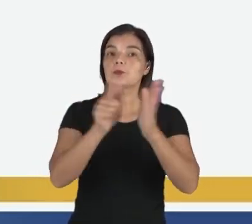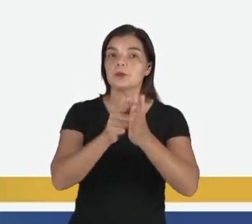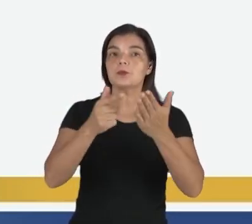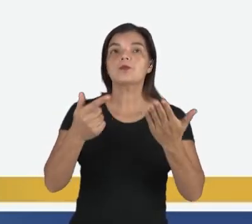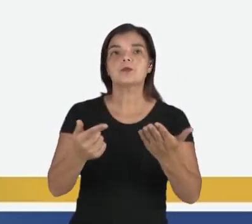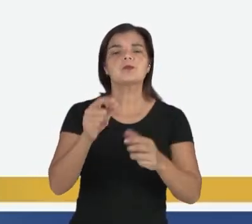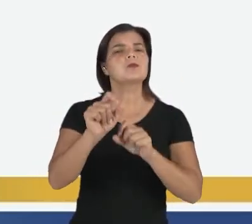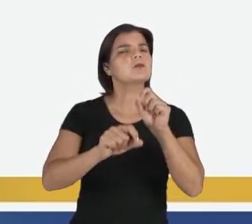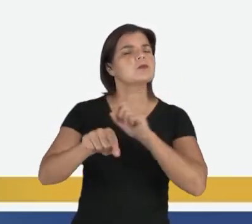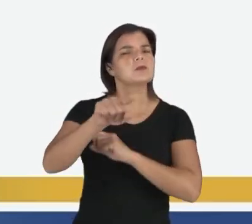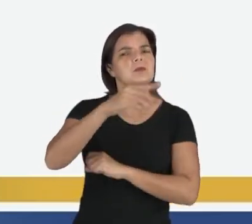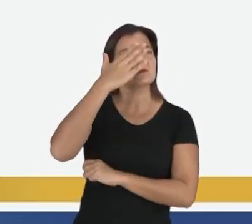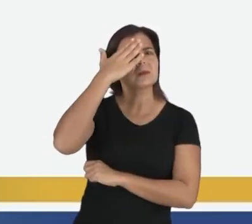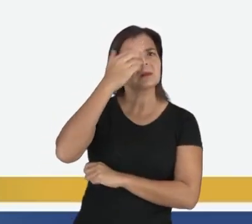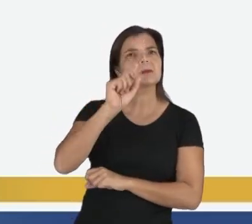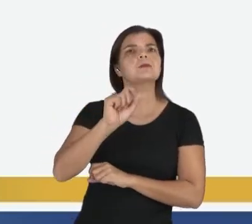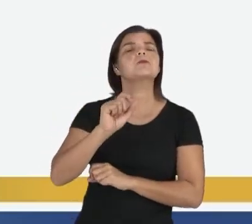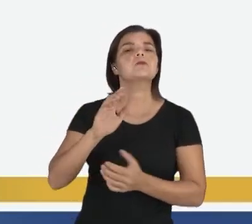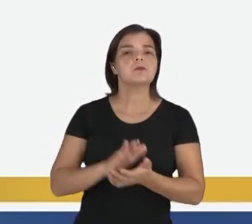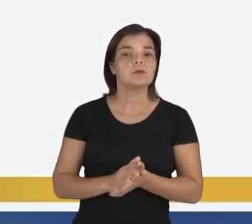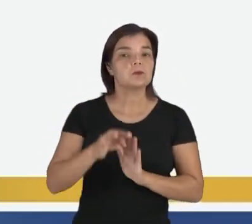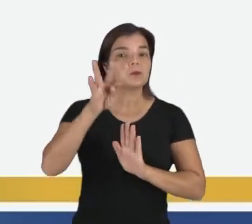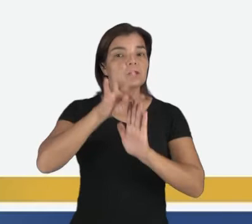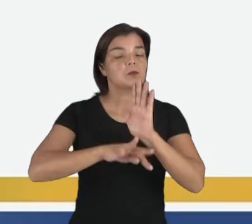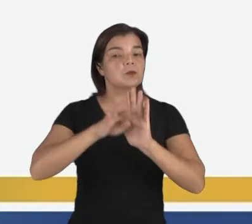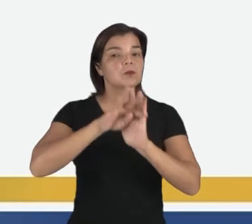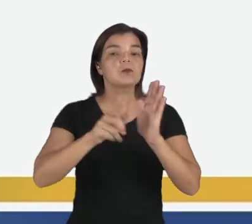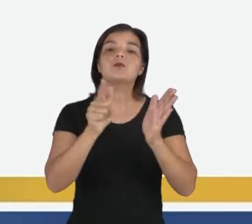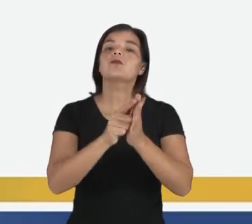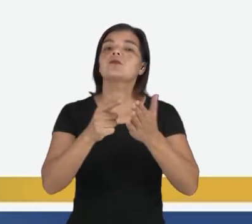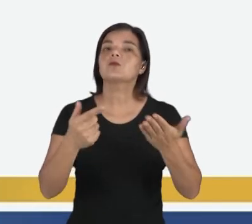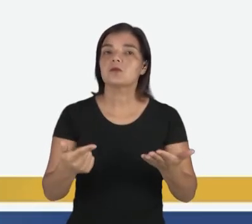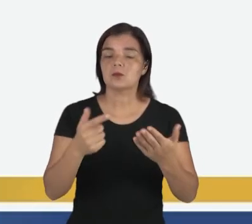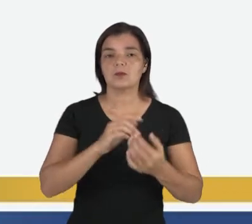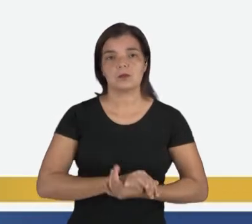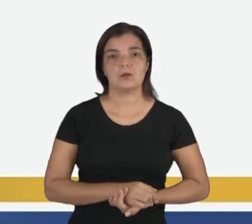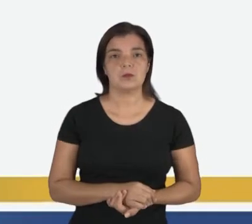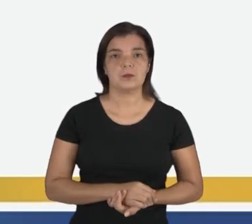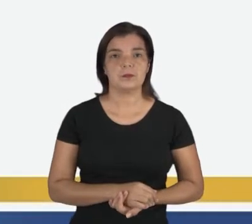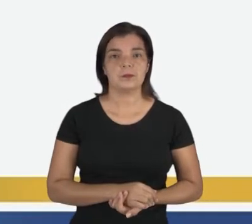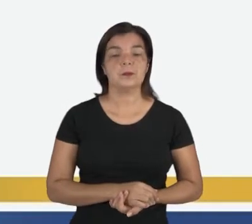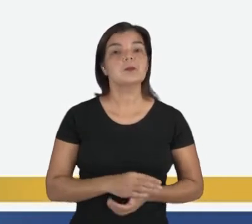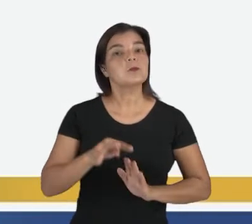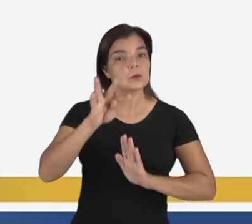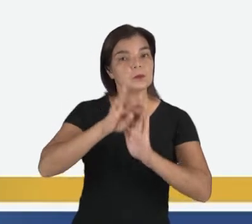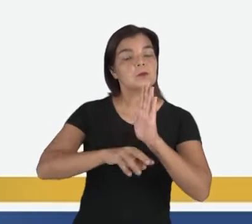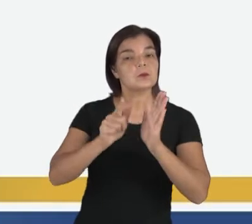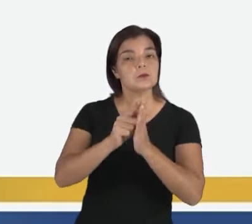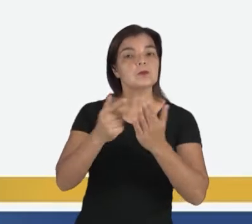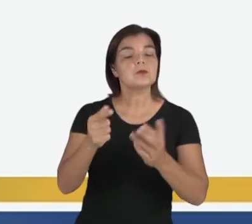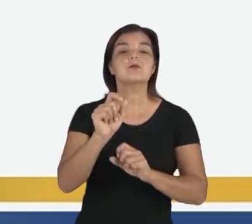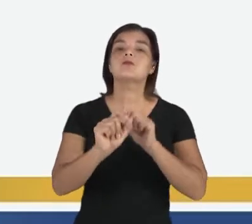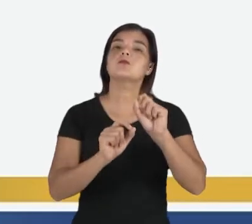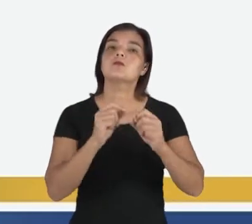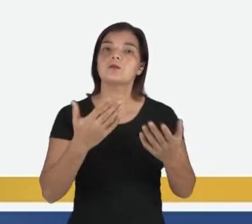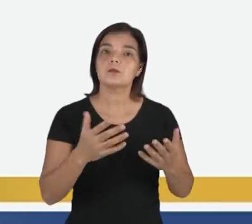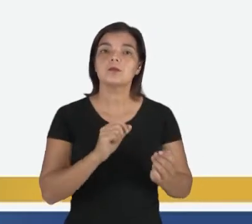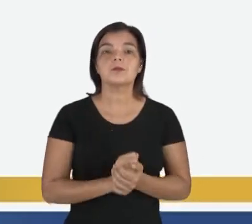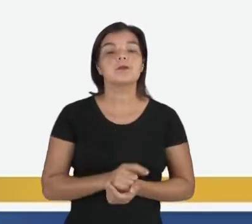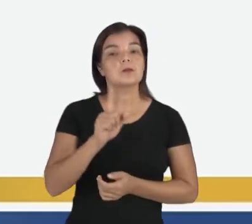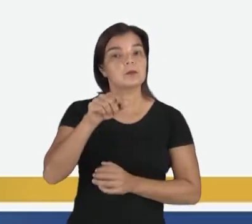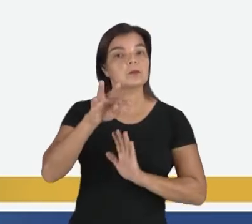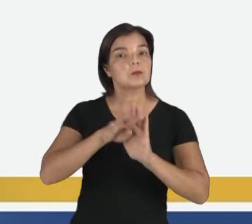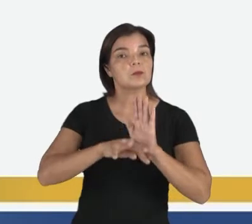jornalísticos. O que você sabe sobre os textos jornalísticos? Os textos jornalísticos são